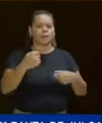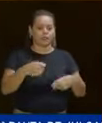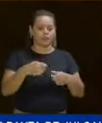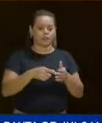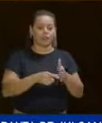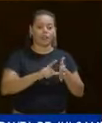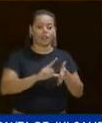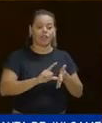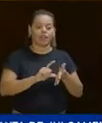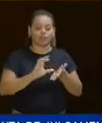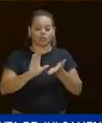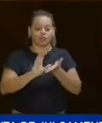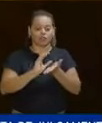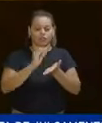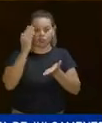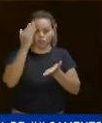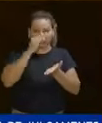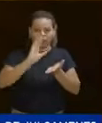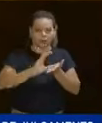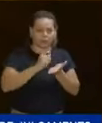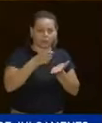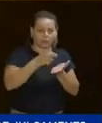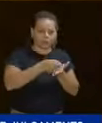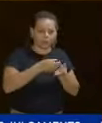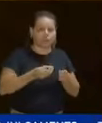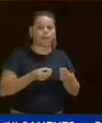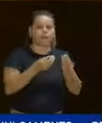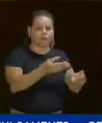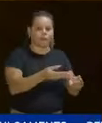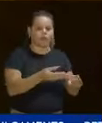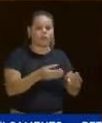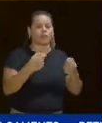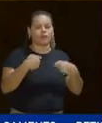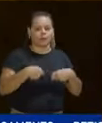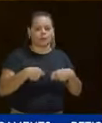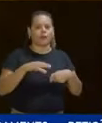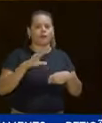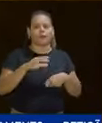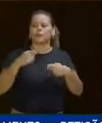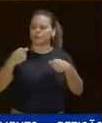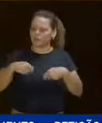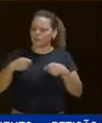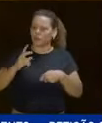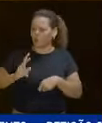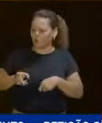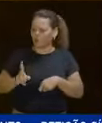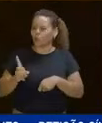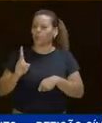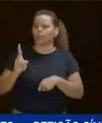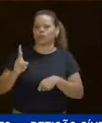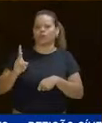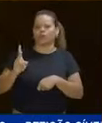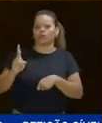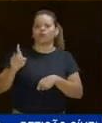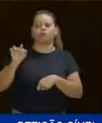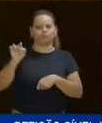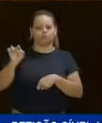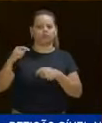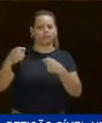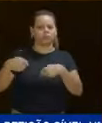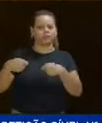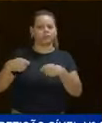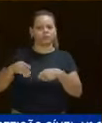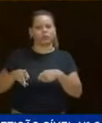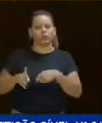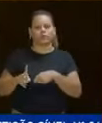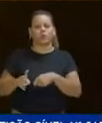de devolução de valores ao Tesouro Nacional, não causa restrição no cadastro de eleitores. Por que ele disse